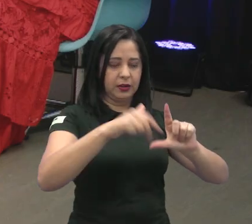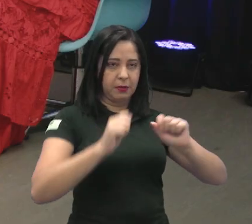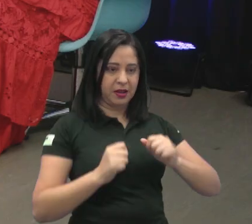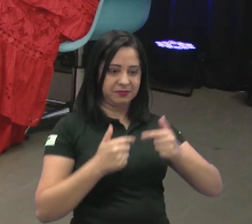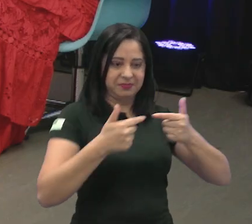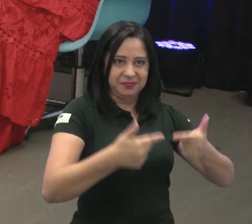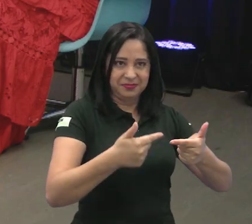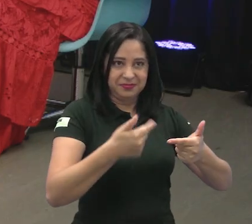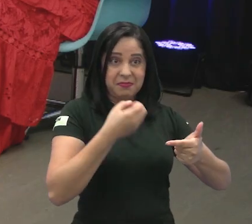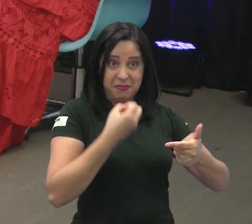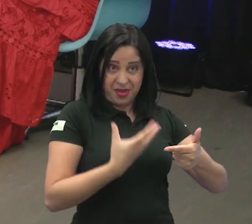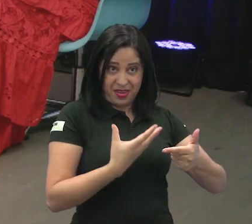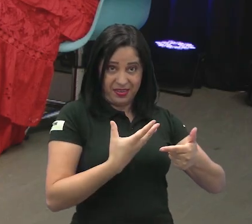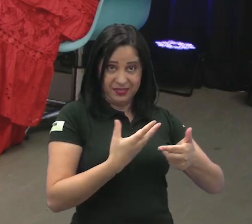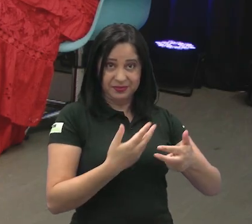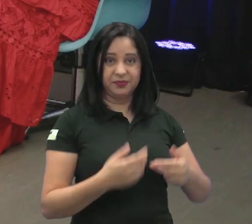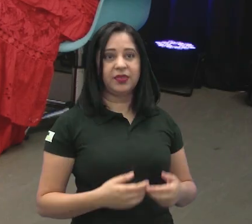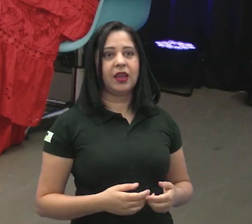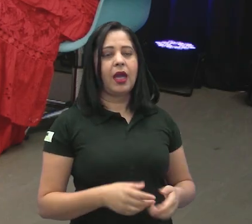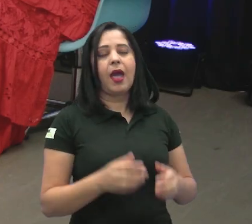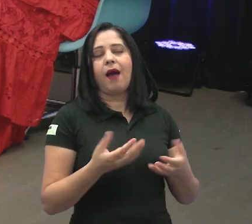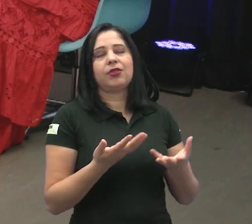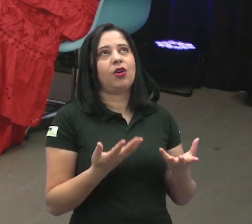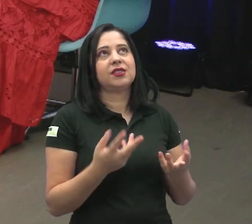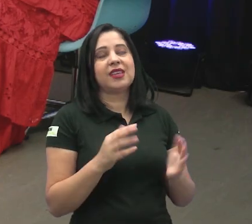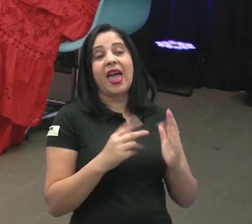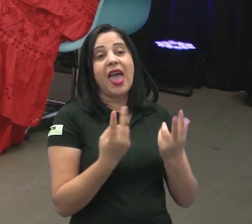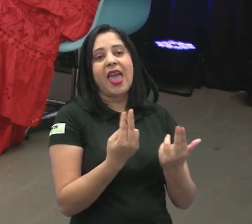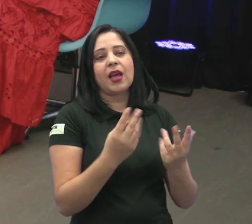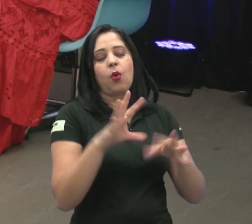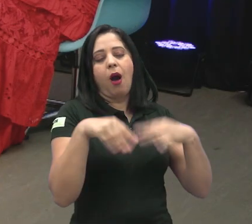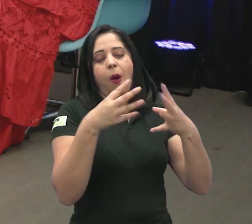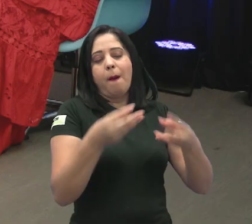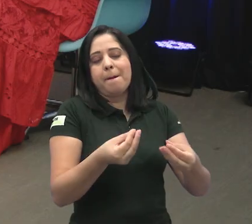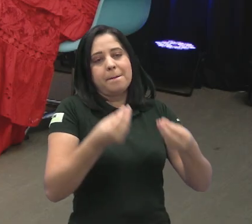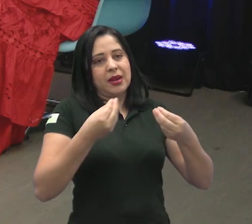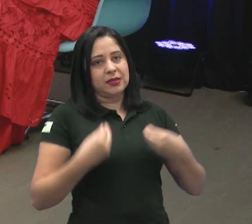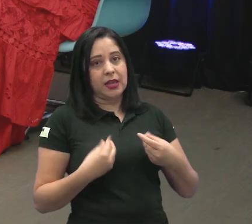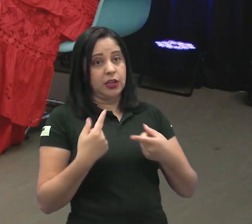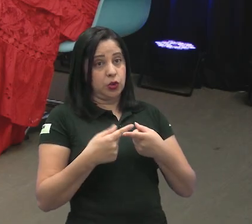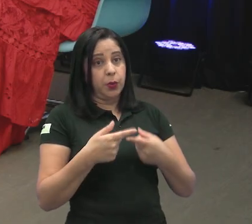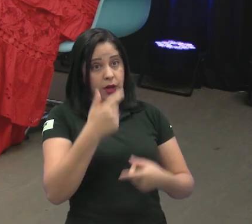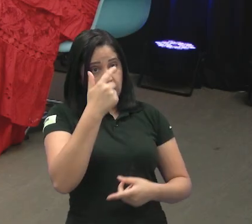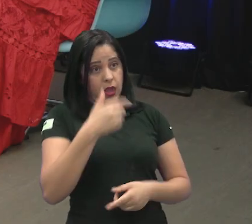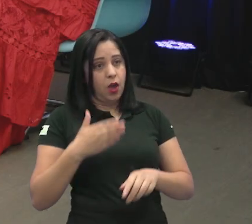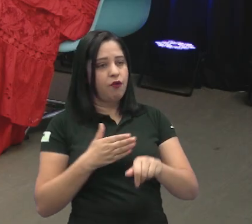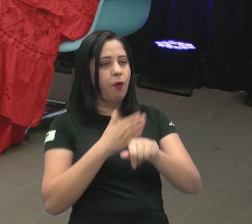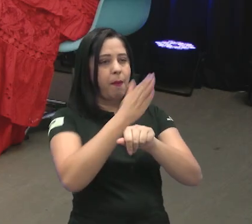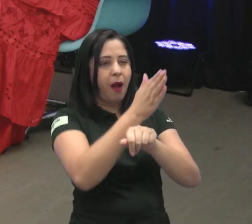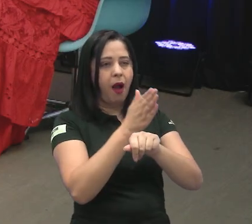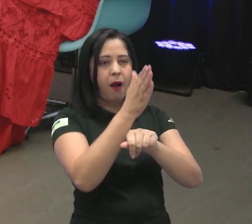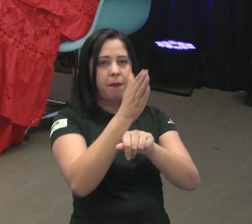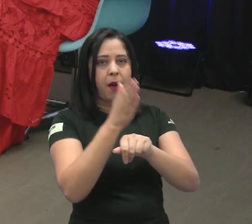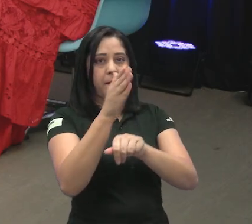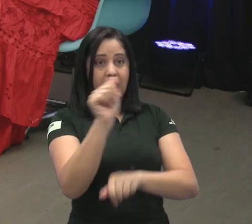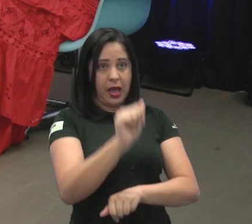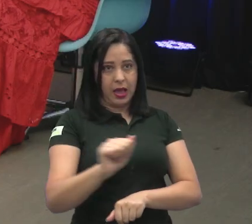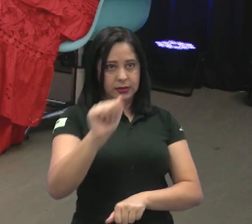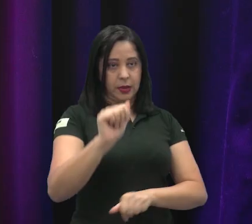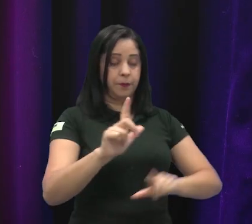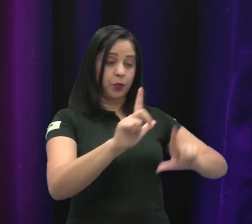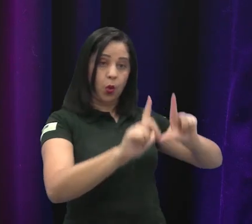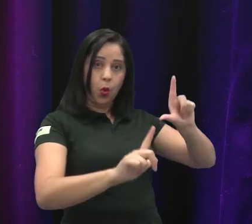presente, assim mesmo, sabe, Pri? Para conhecer as associações, né, as entidades aqui, para quem não conhece, né, é